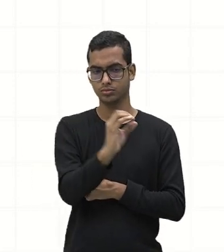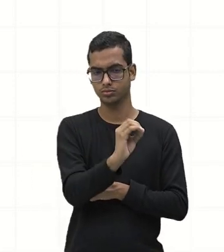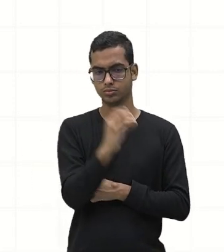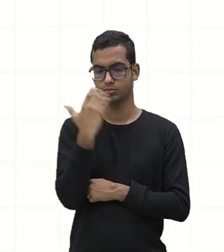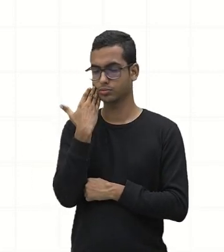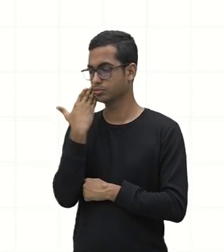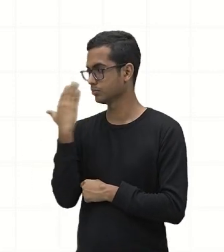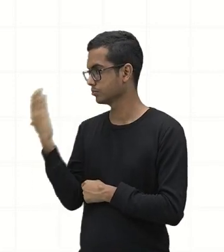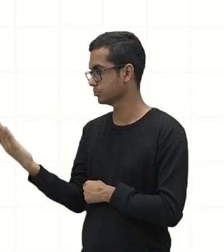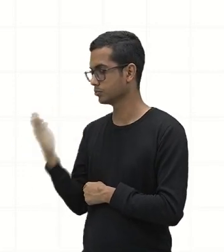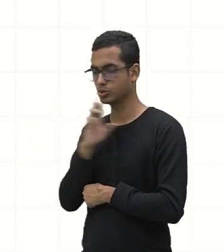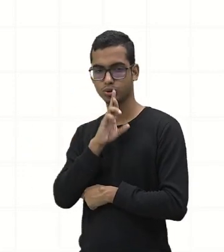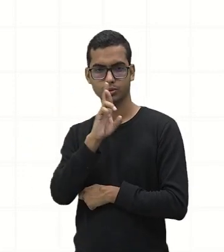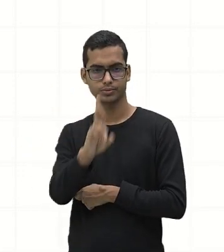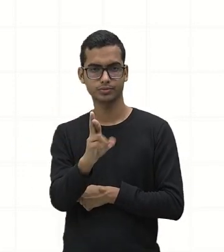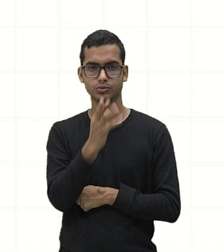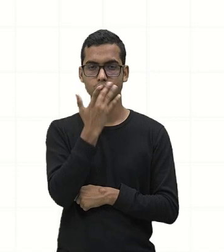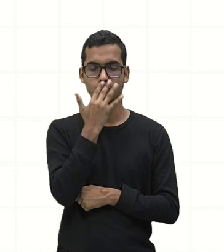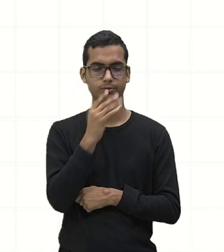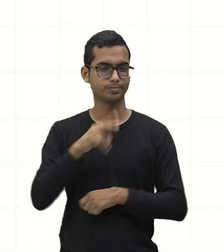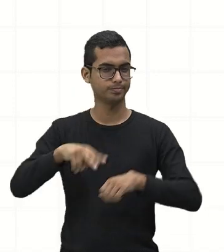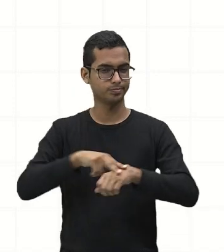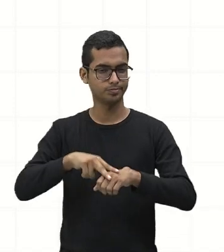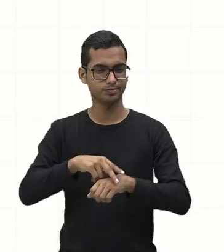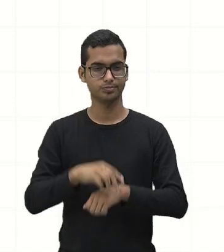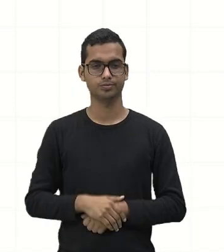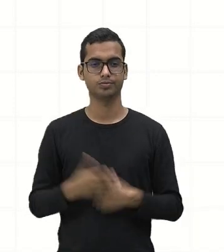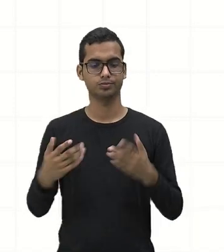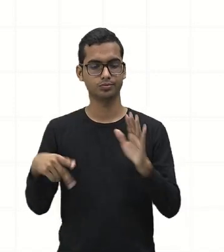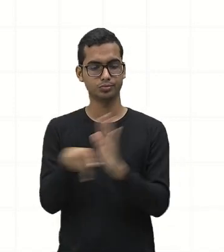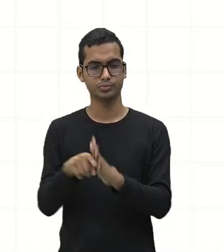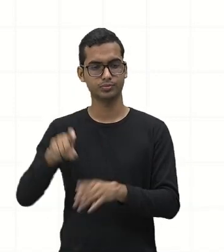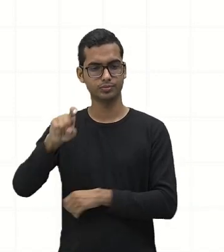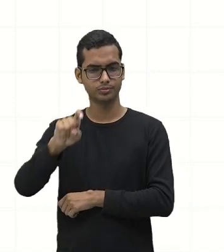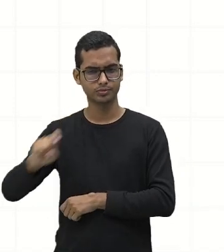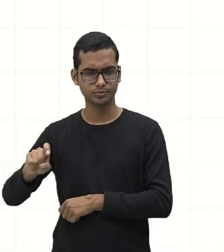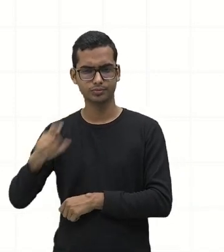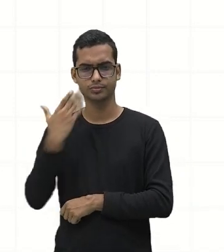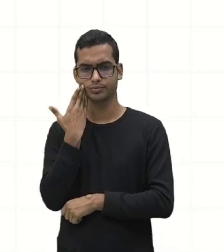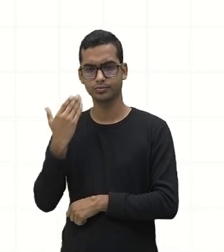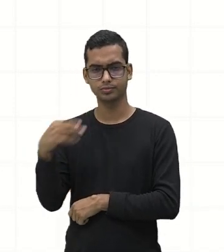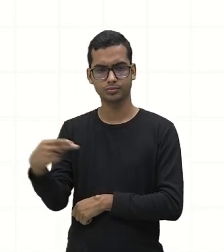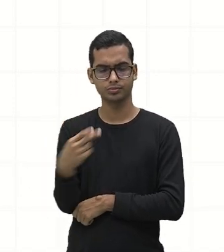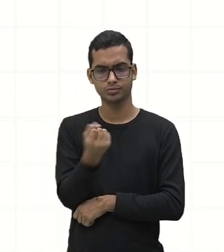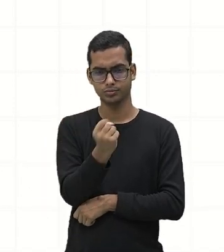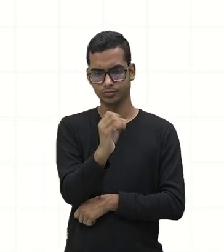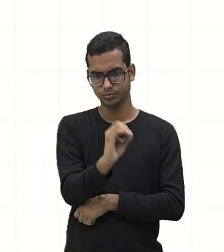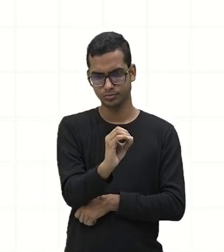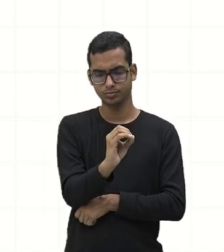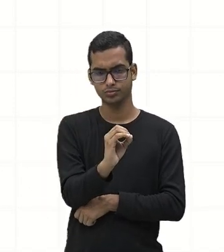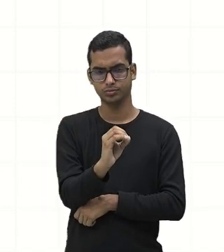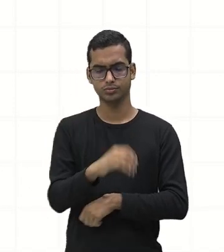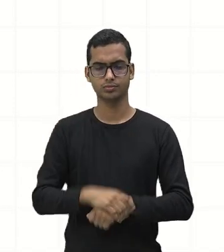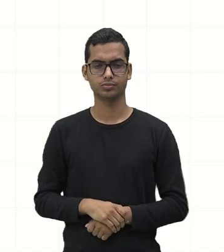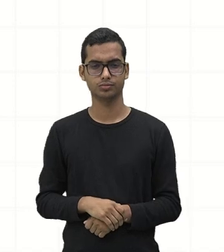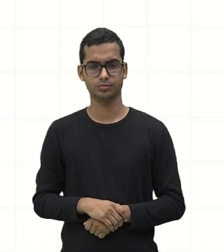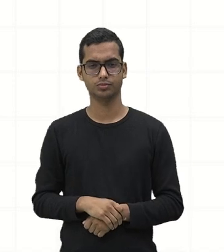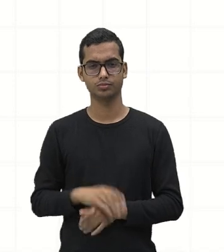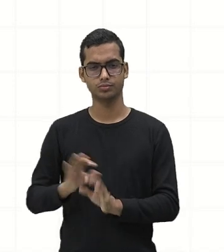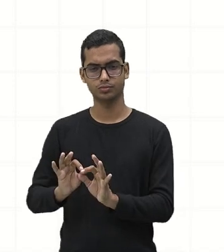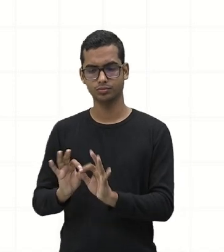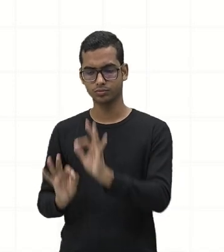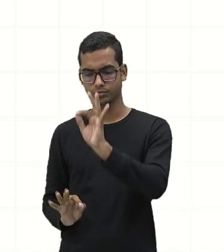80. Ou seja, esse tamanho x aqui deve ser 80 unidades de